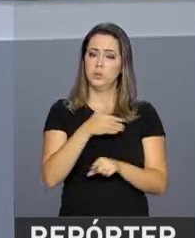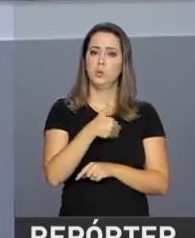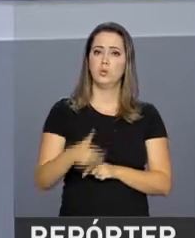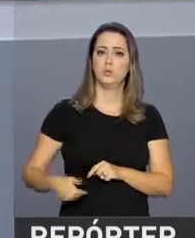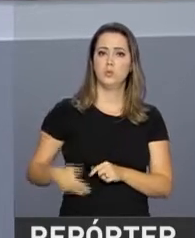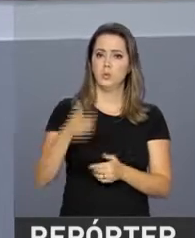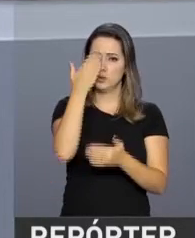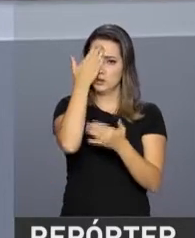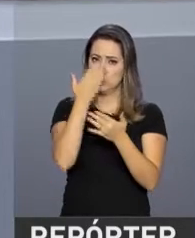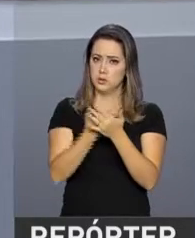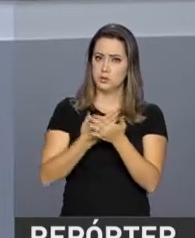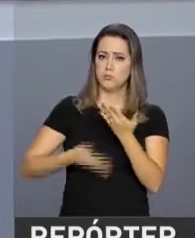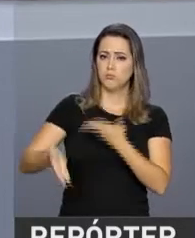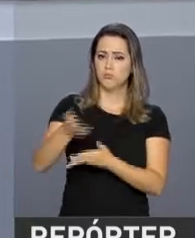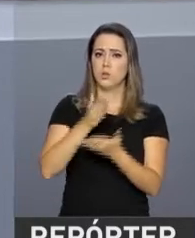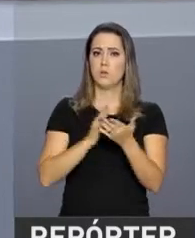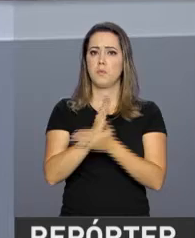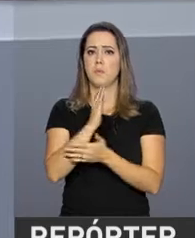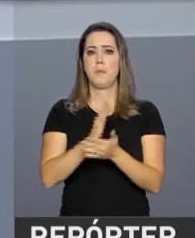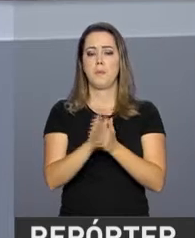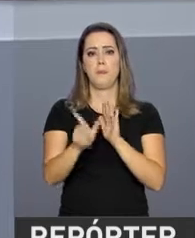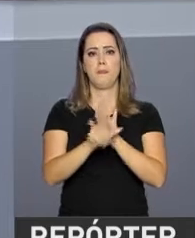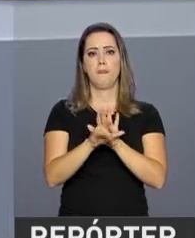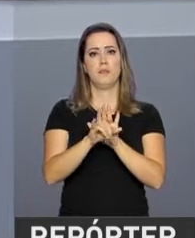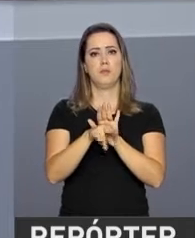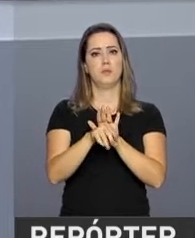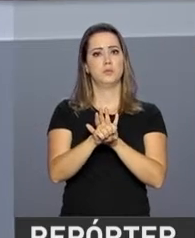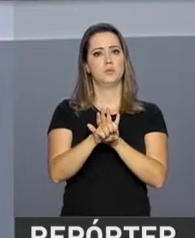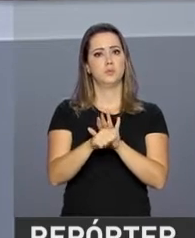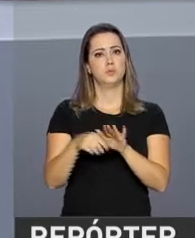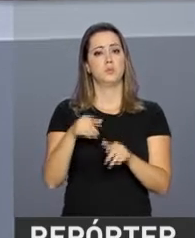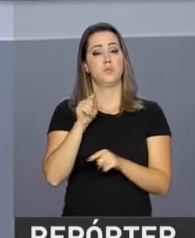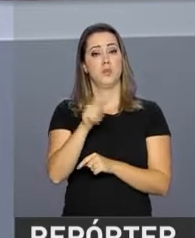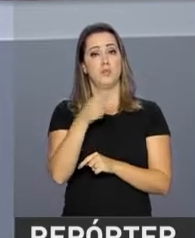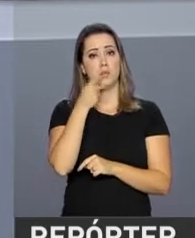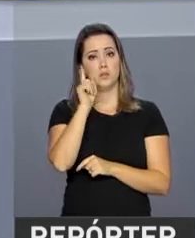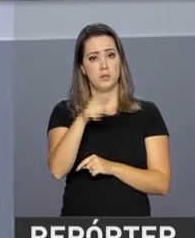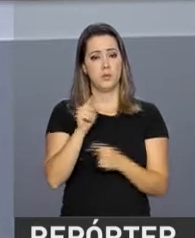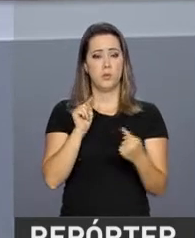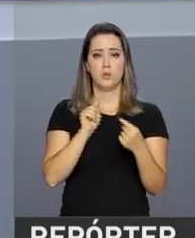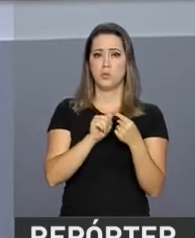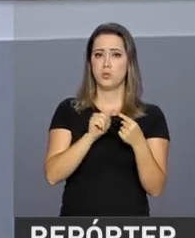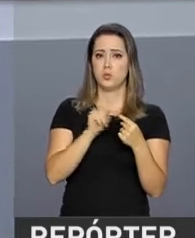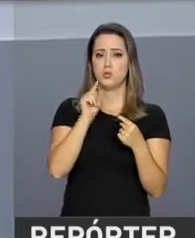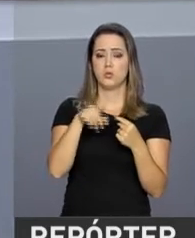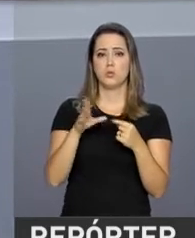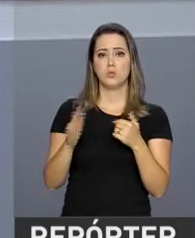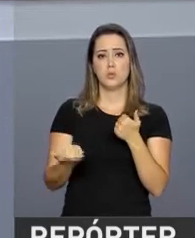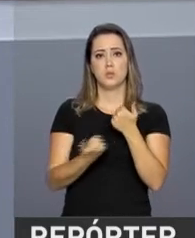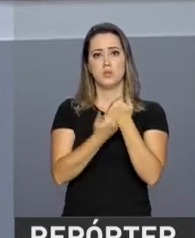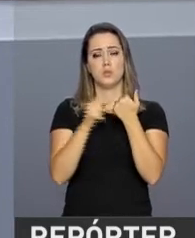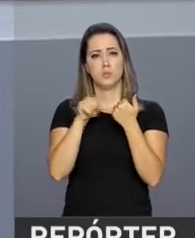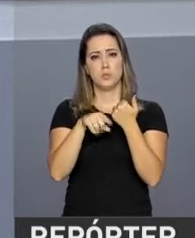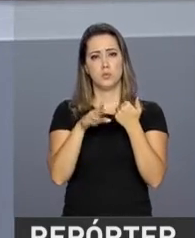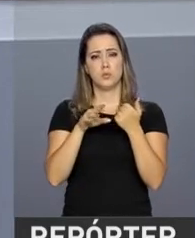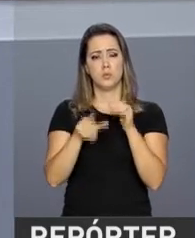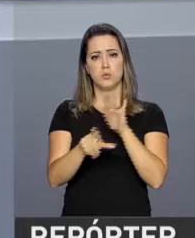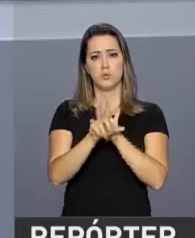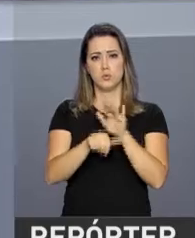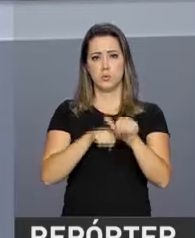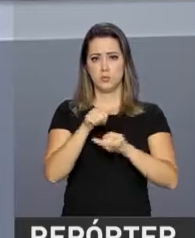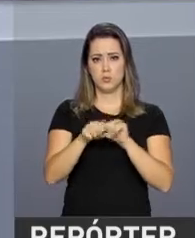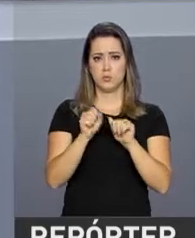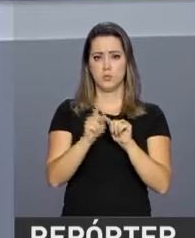governo está otimista em relação à aprovação da reforma da Previdência. Segundo ele, o ideal é aprovar o substitutivo que está em